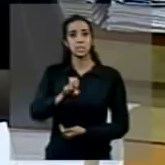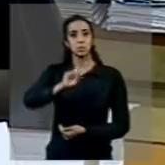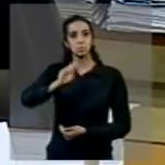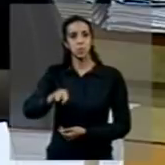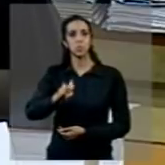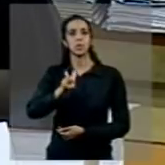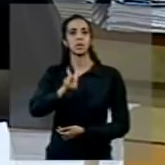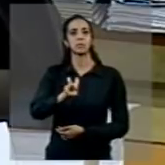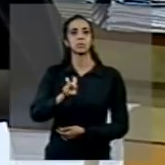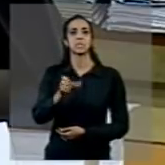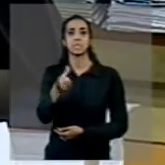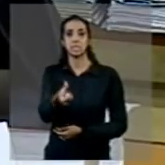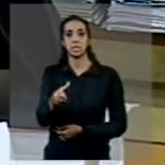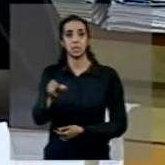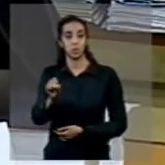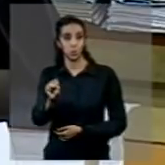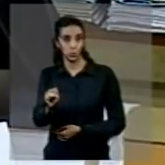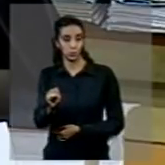5.568